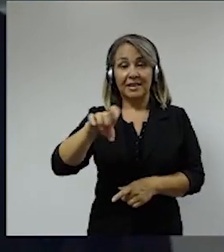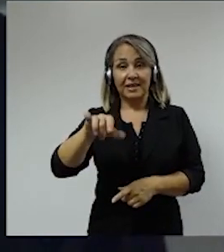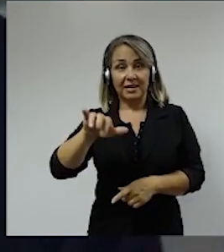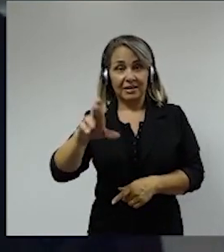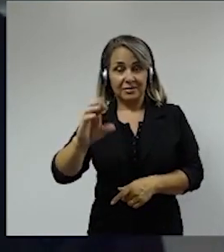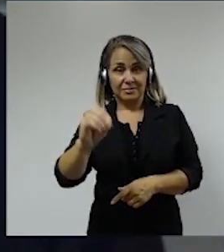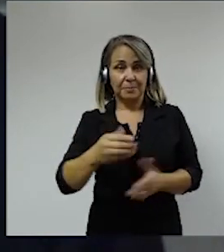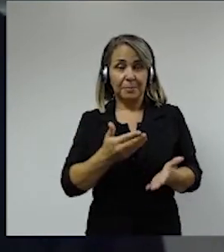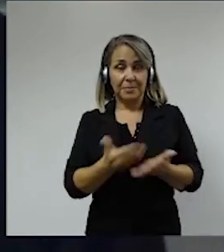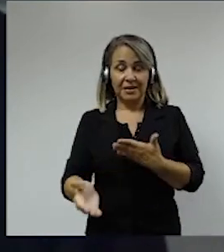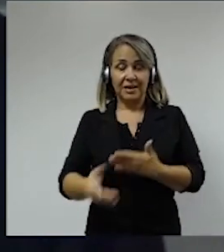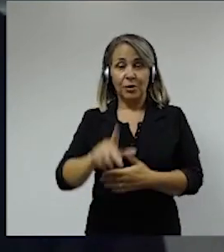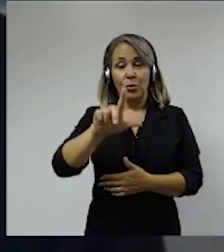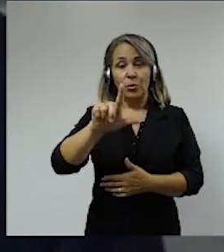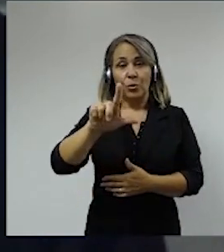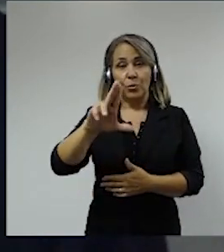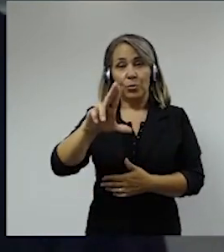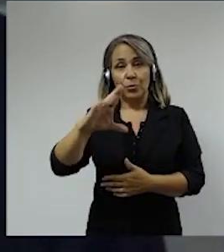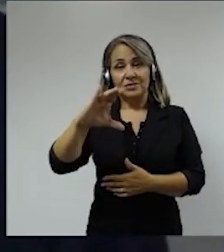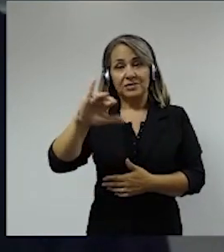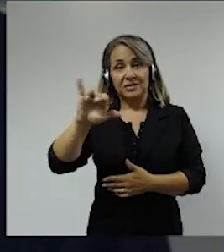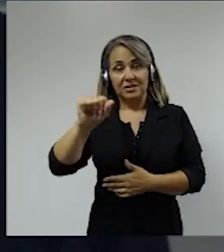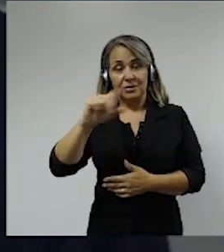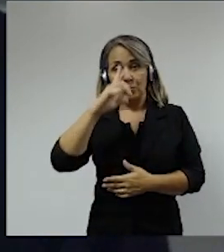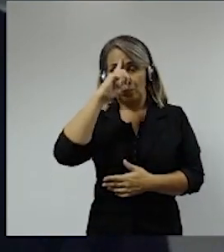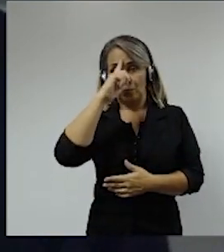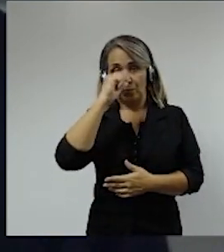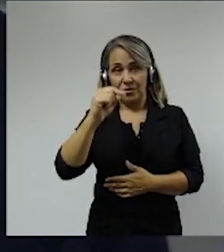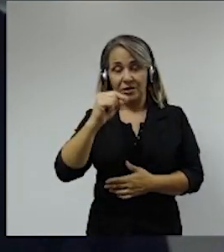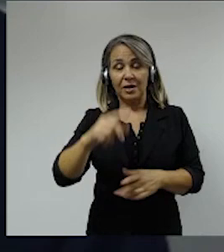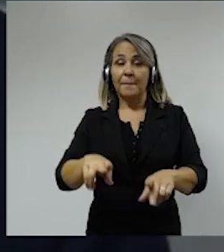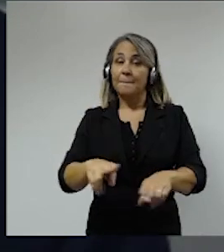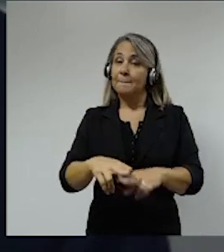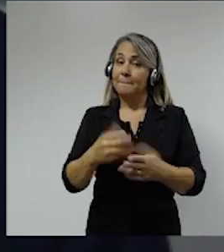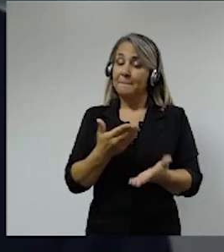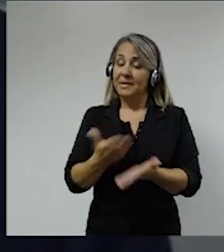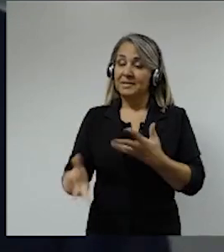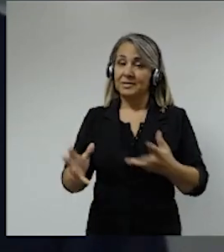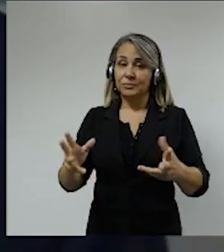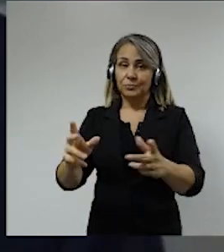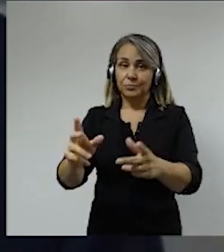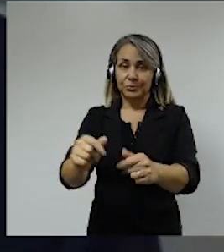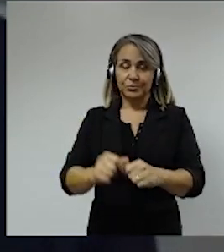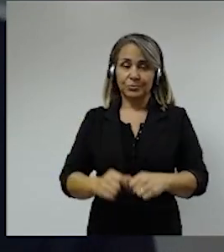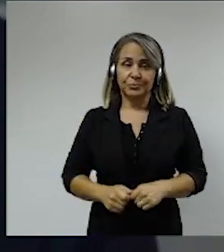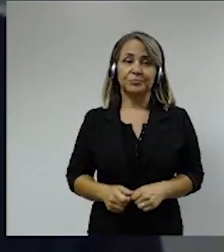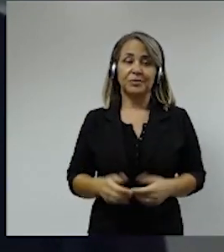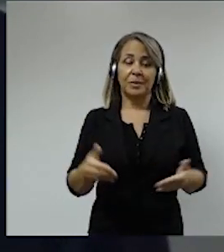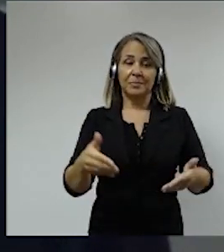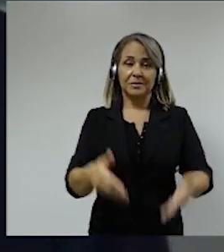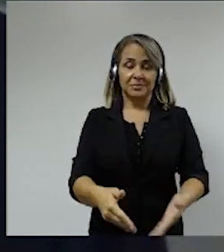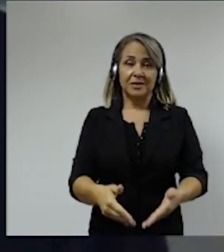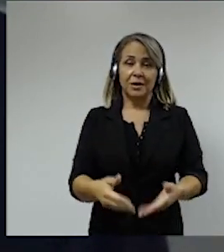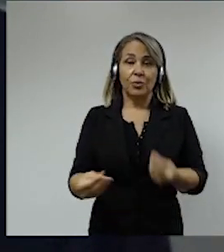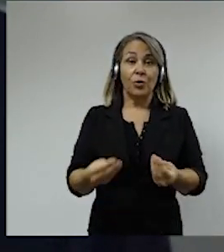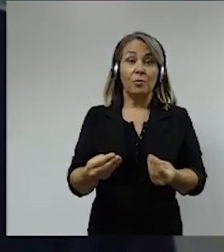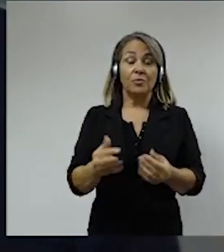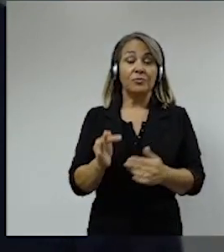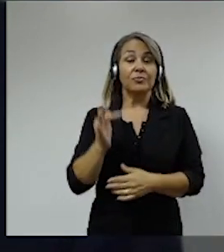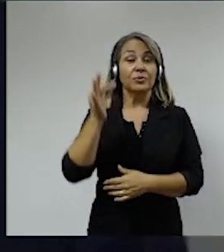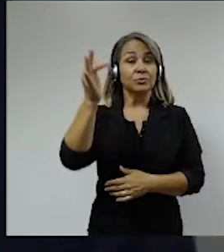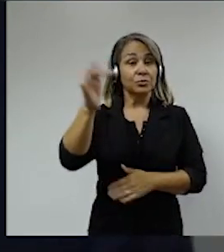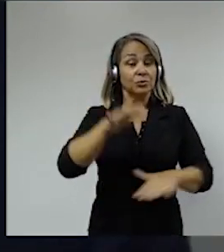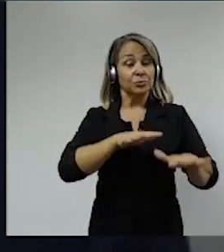acionista, que por conta da polêmica vendeu toda a sua participação. Para a gente ver como futuros movimentos políticos,